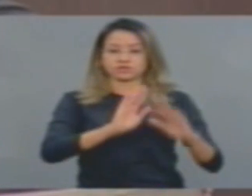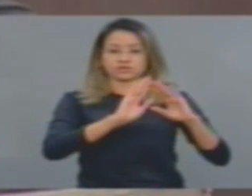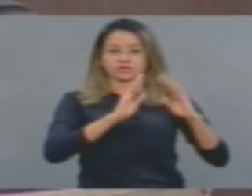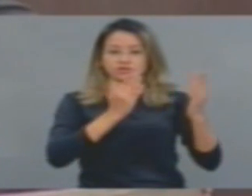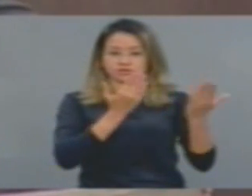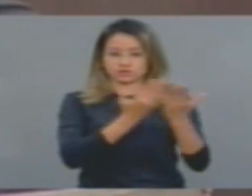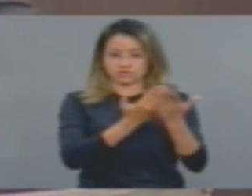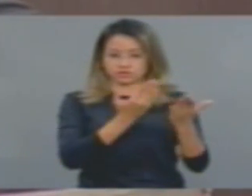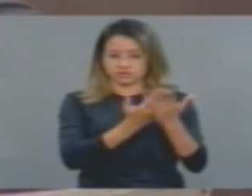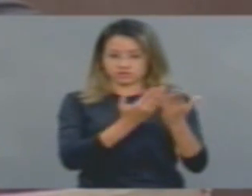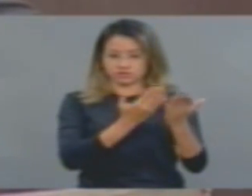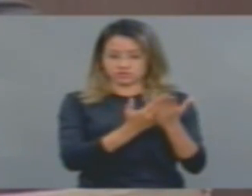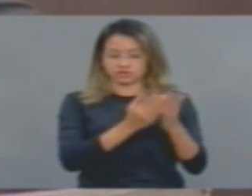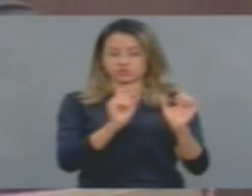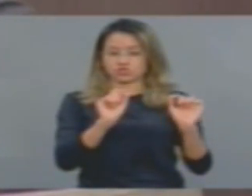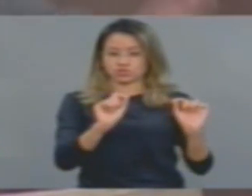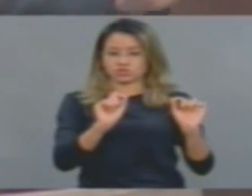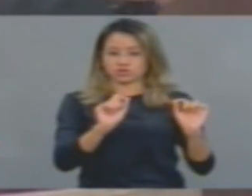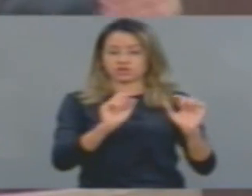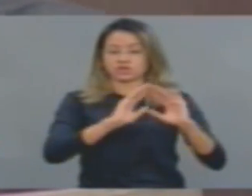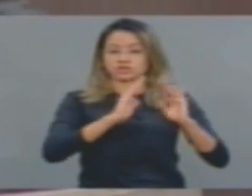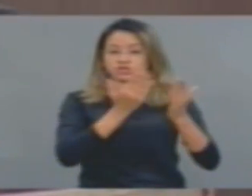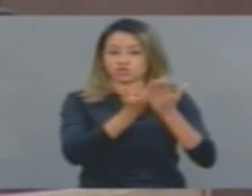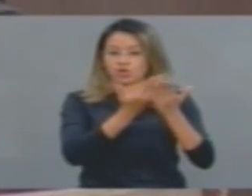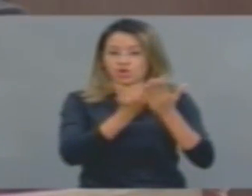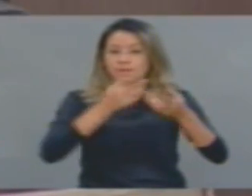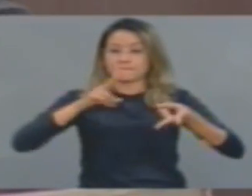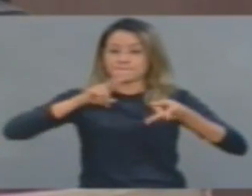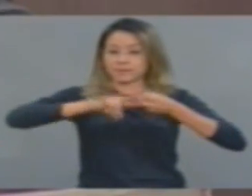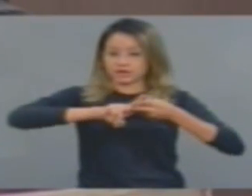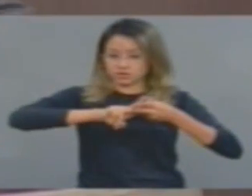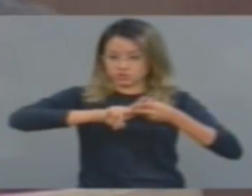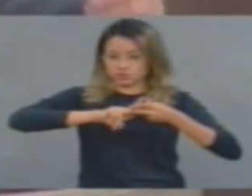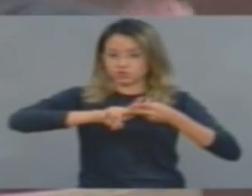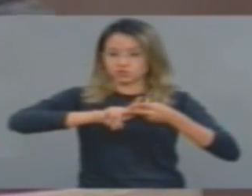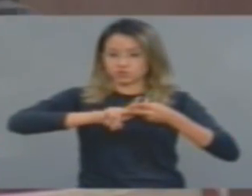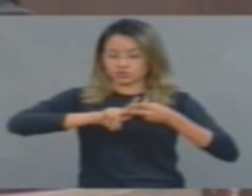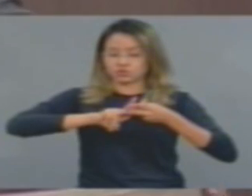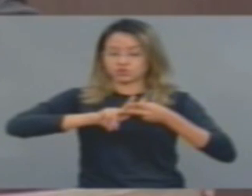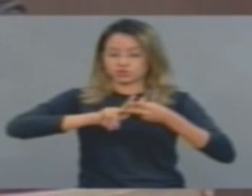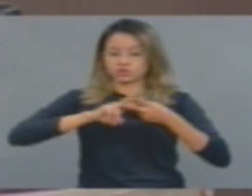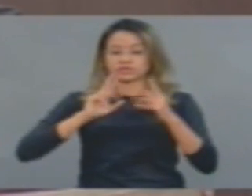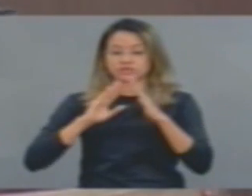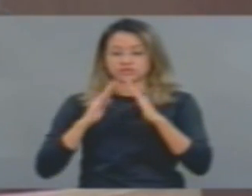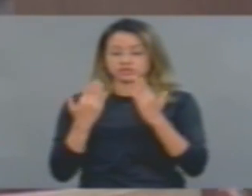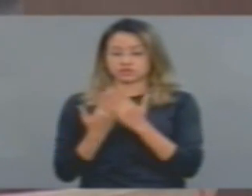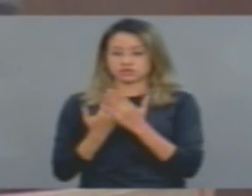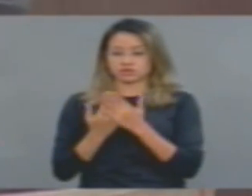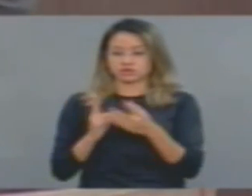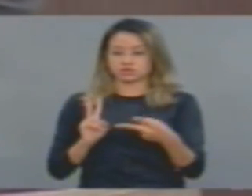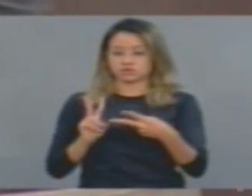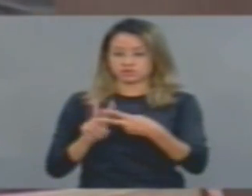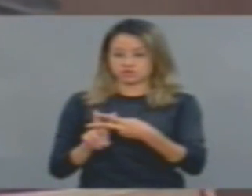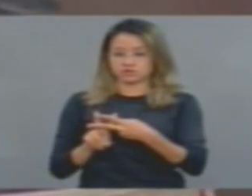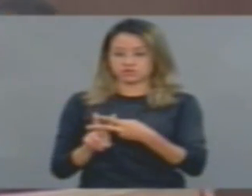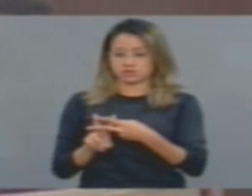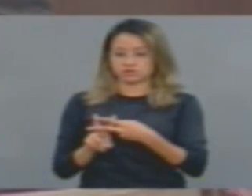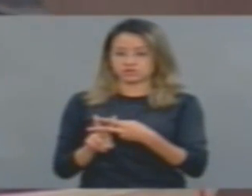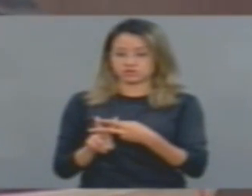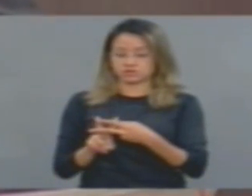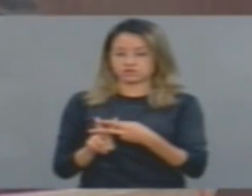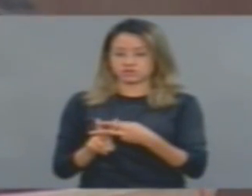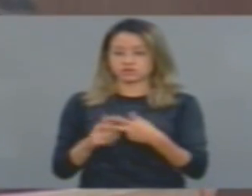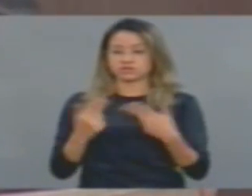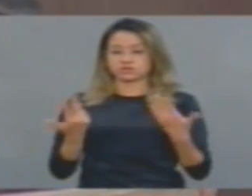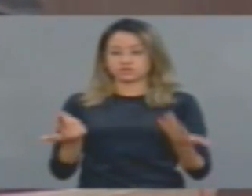socioeducativas aqui no estado do Ceará. Requisição de interdição de unidades socioeducativas. Mais